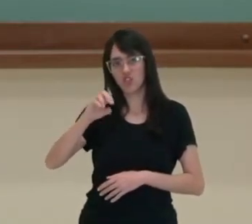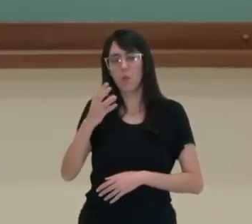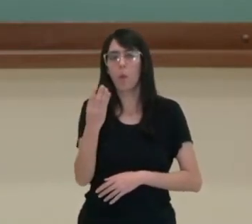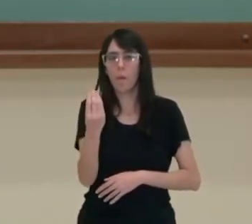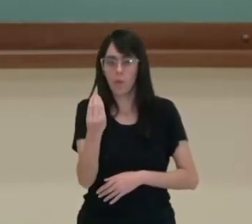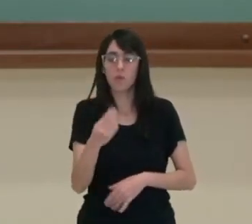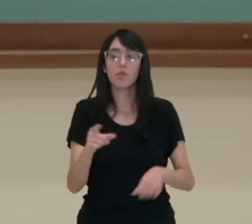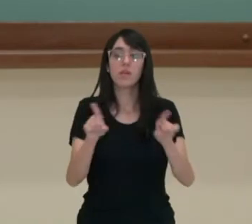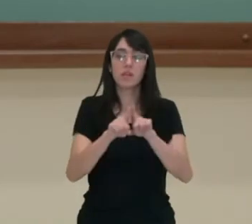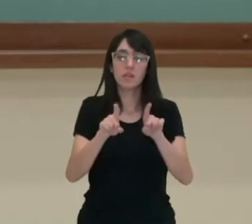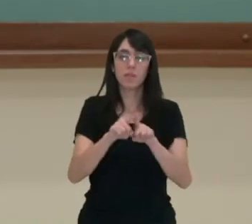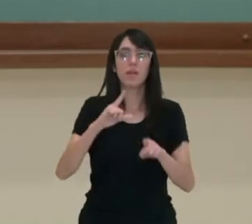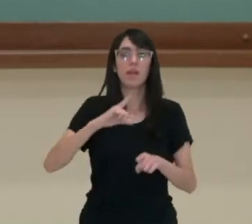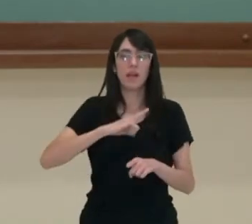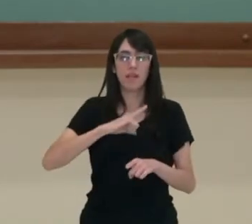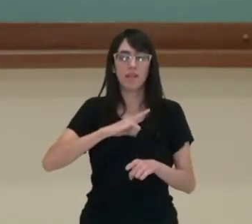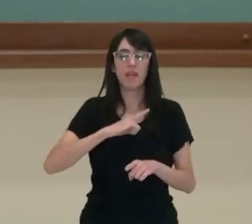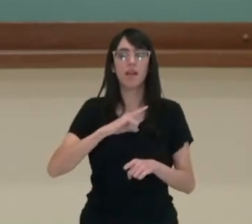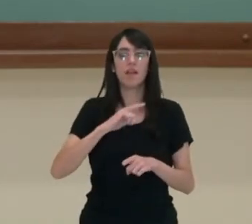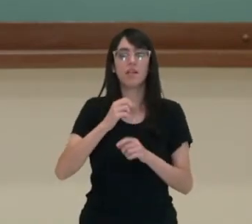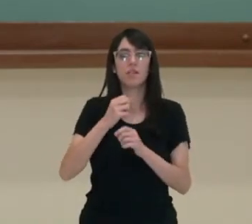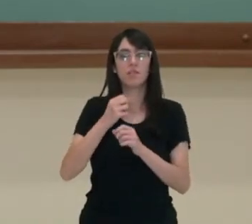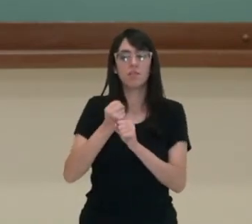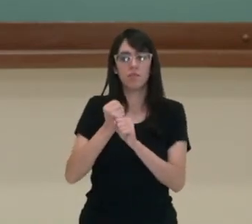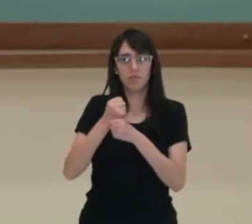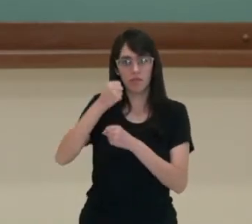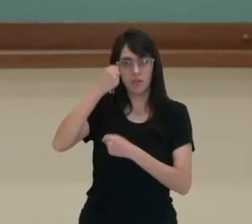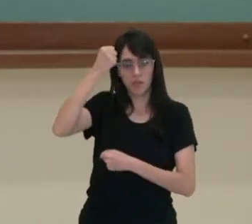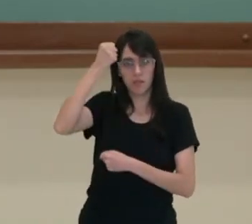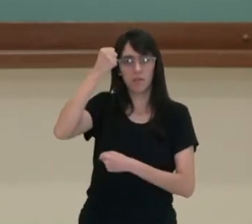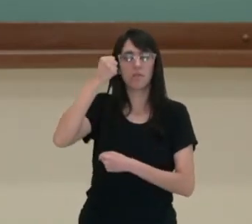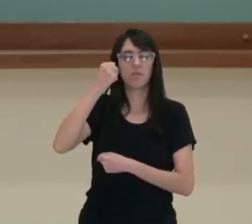também entre as vértebras, né, nós temos